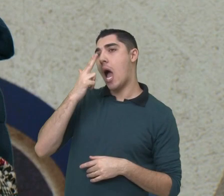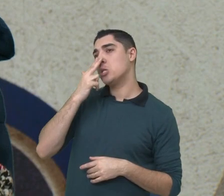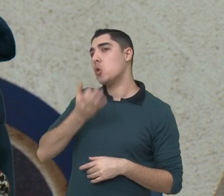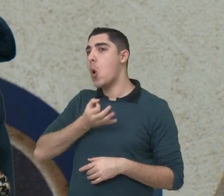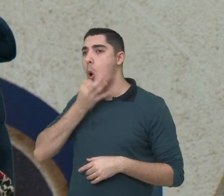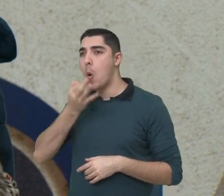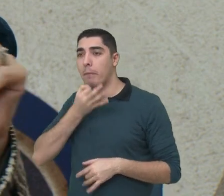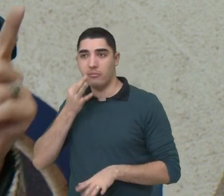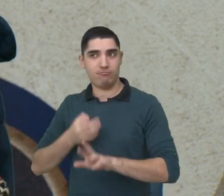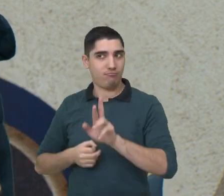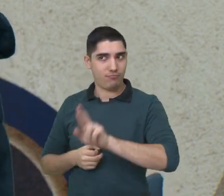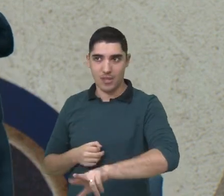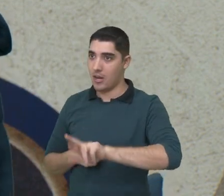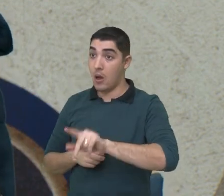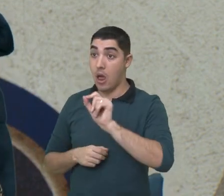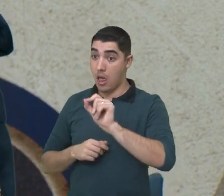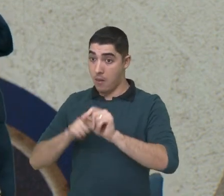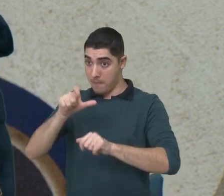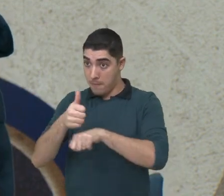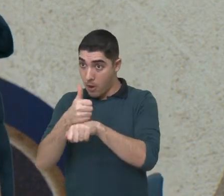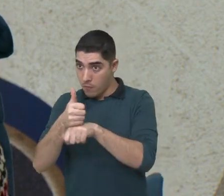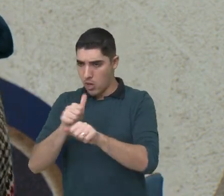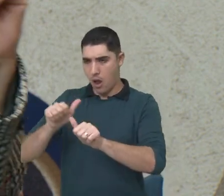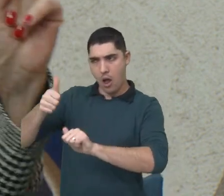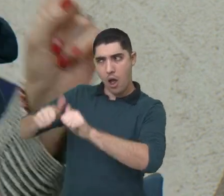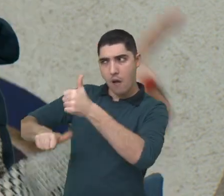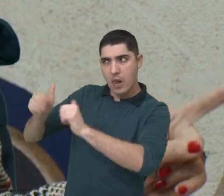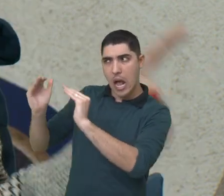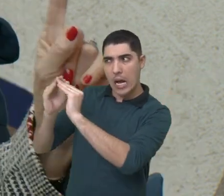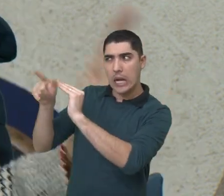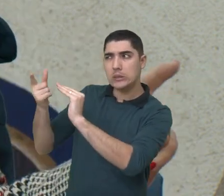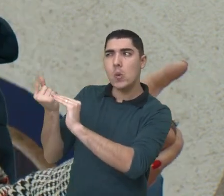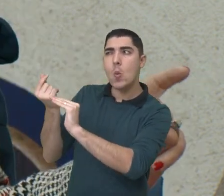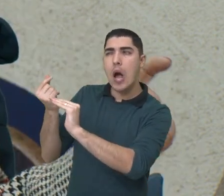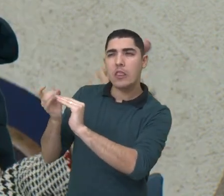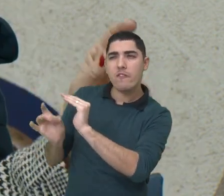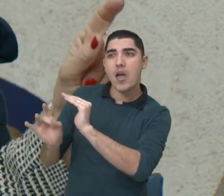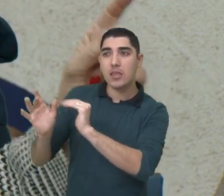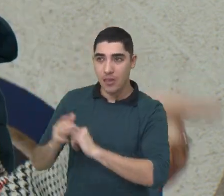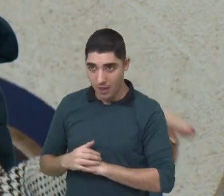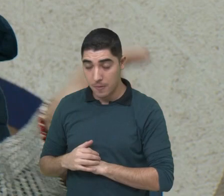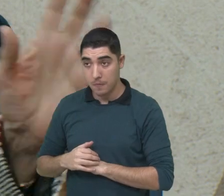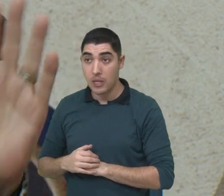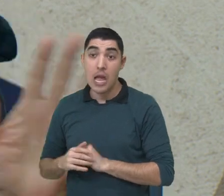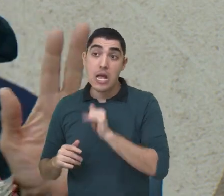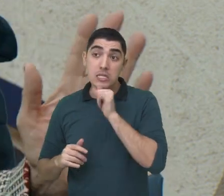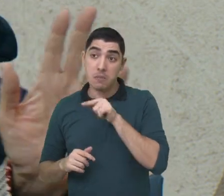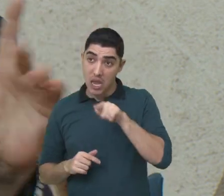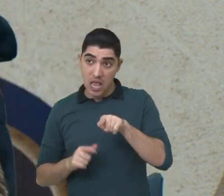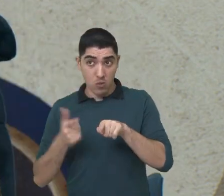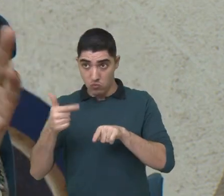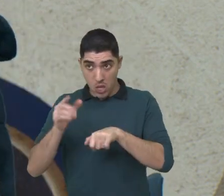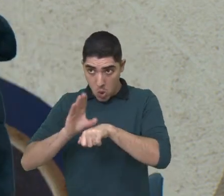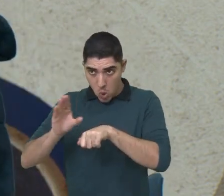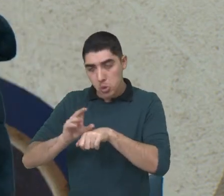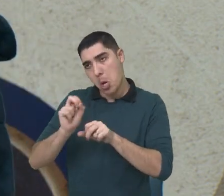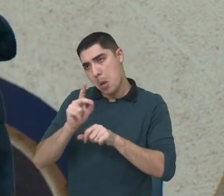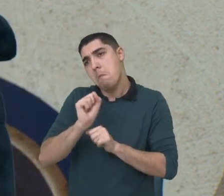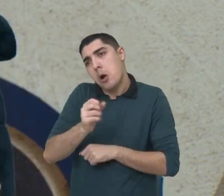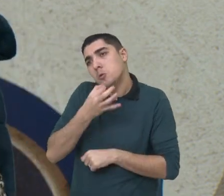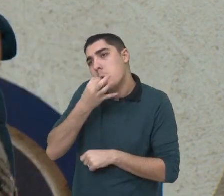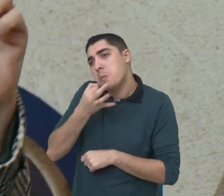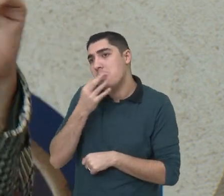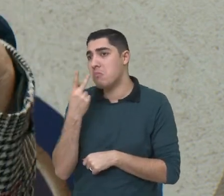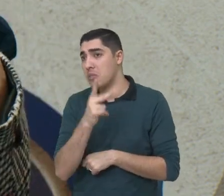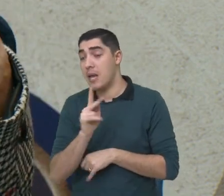né? Quer dizer, ser um avaliador é uma coisa, enquanto ele não tem o curso, ele pode opinar quanto ao valor do